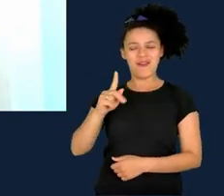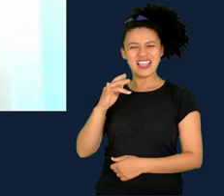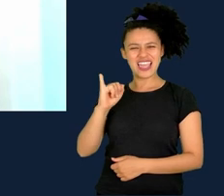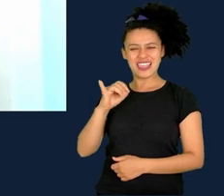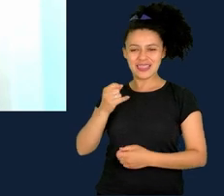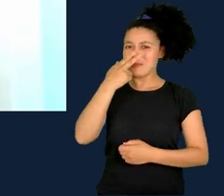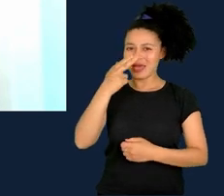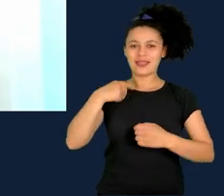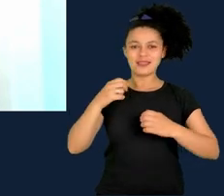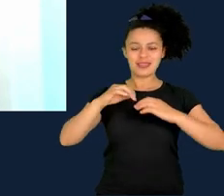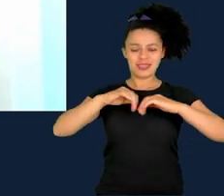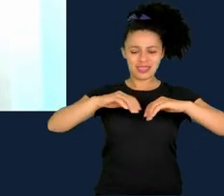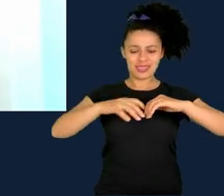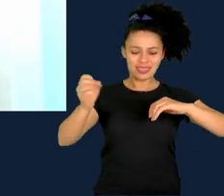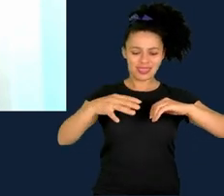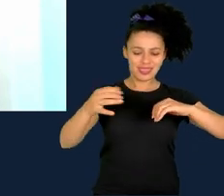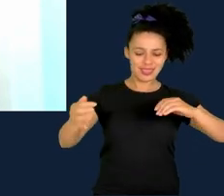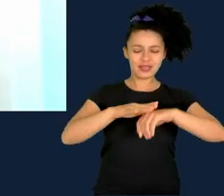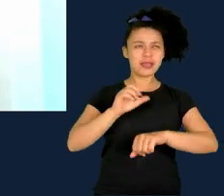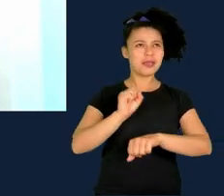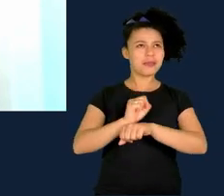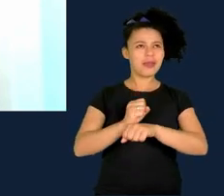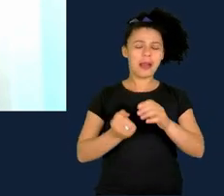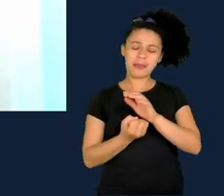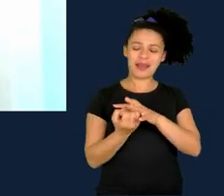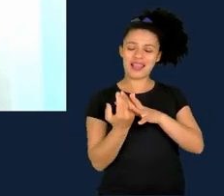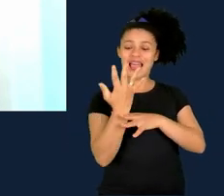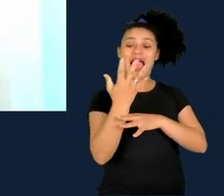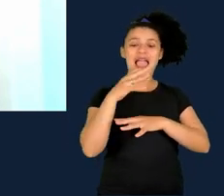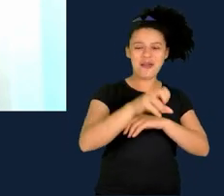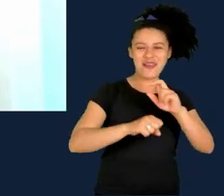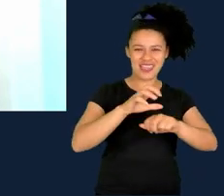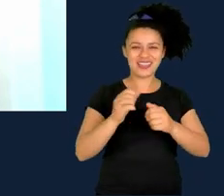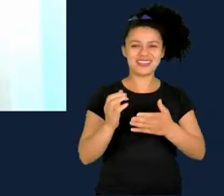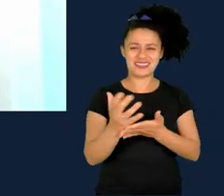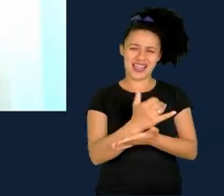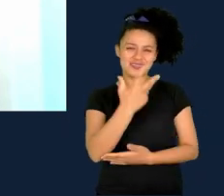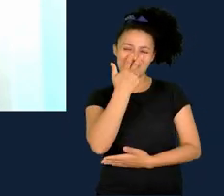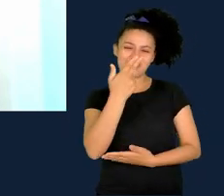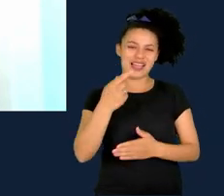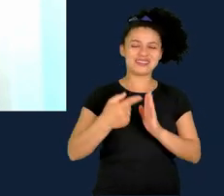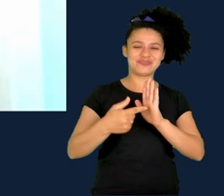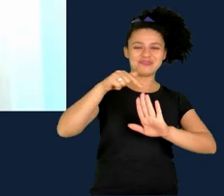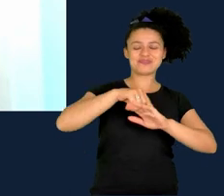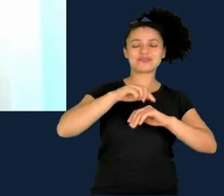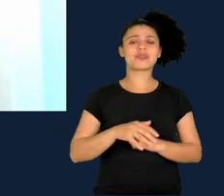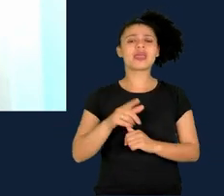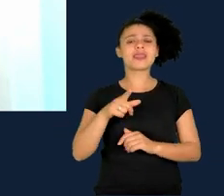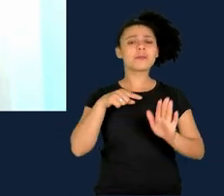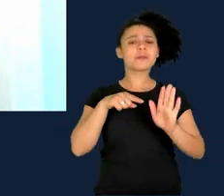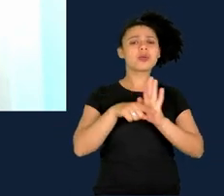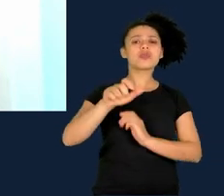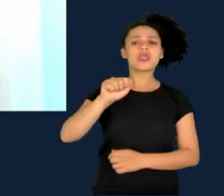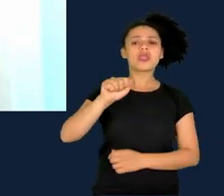pergunta do nosso colega aqui da Escola de Dados, o Adriano Belisário, que ao ouvir essas últimas intervenções